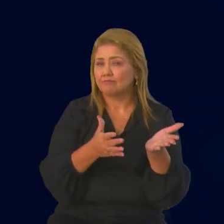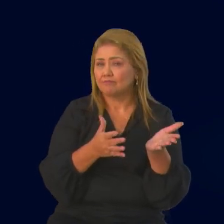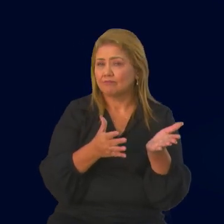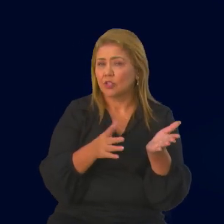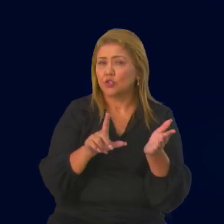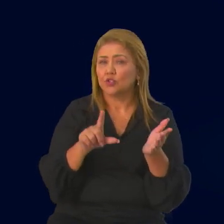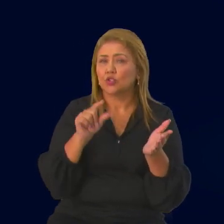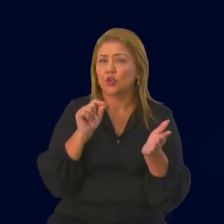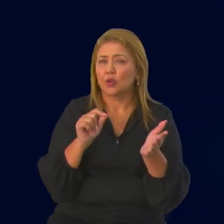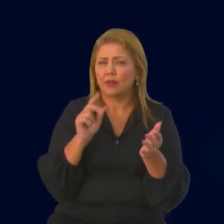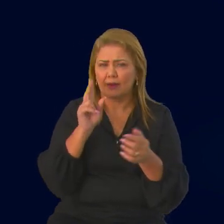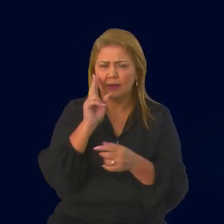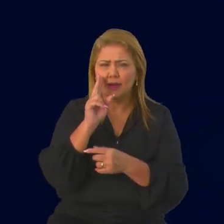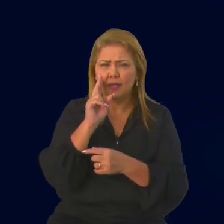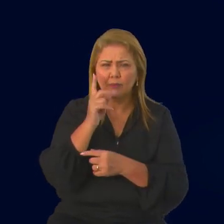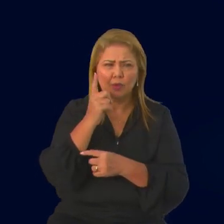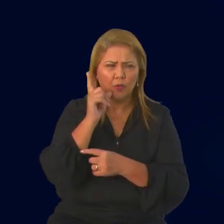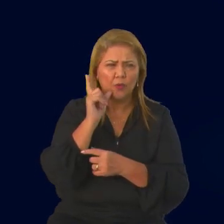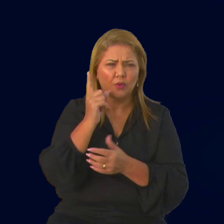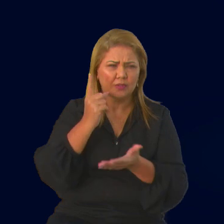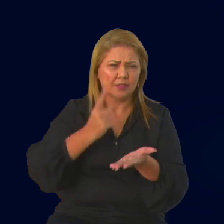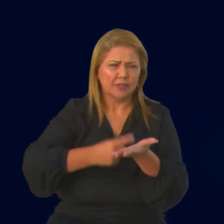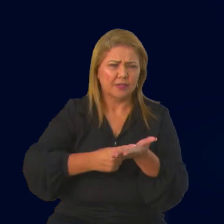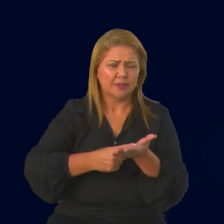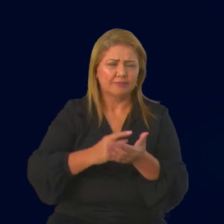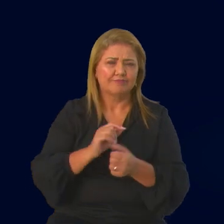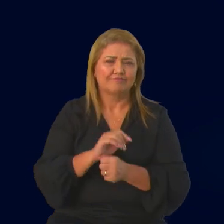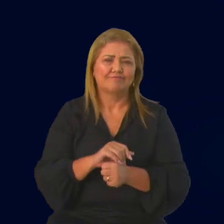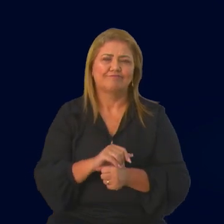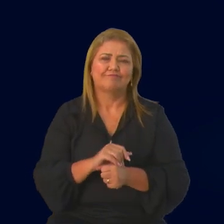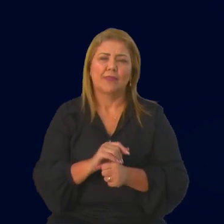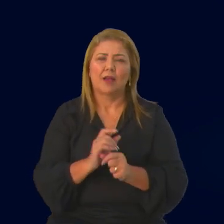que nós combinamos ontem? É trocar uma